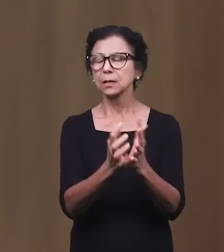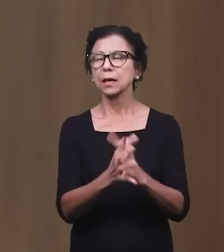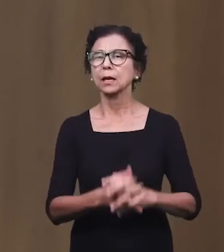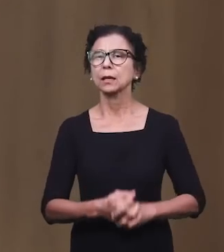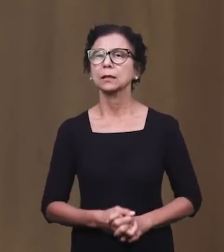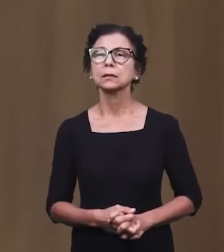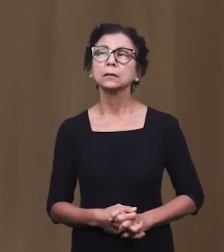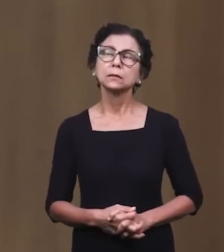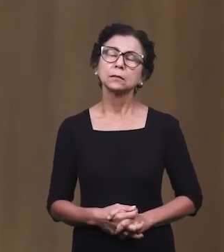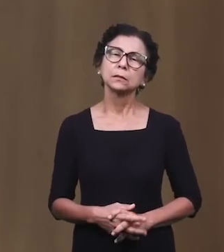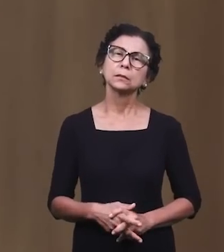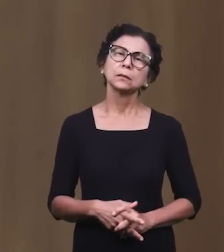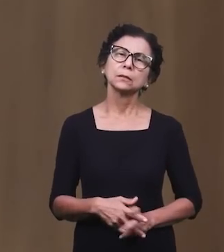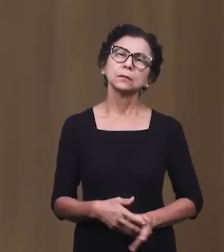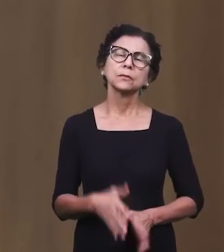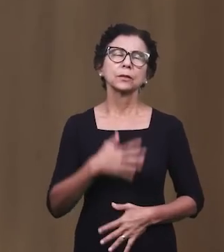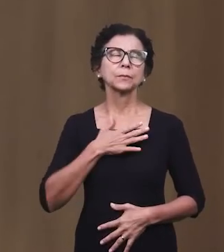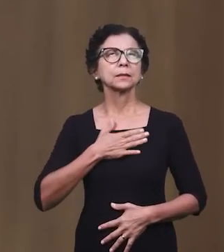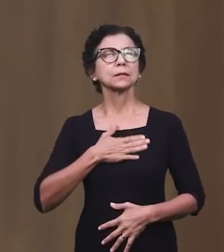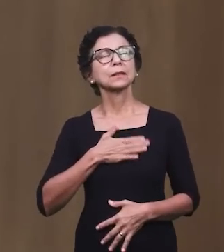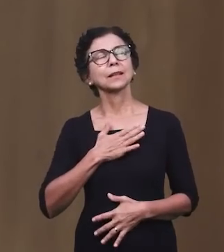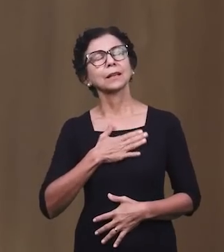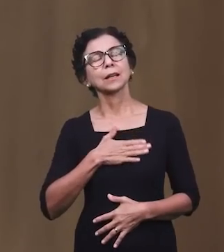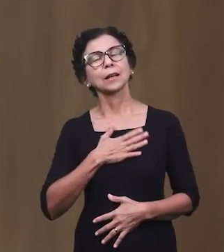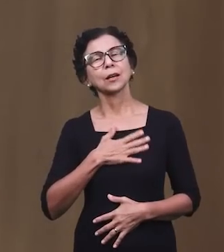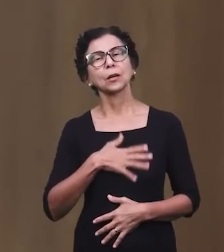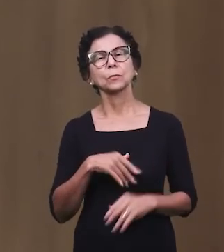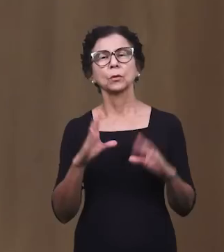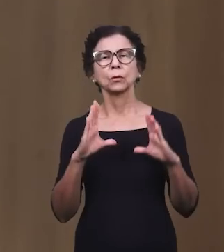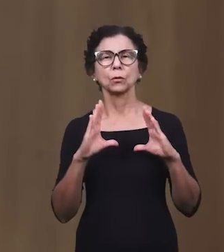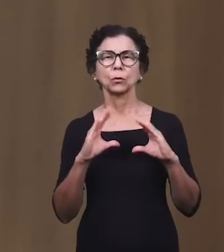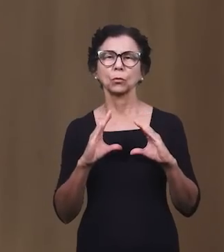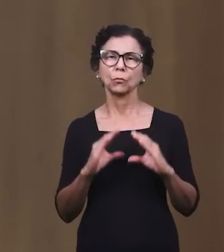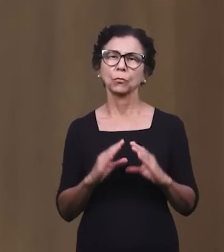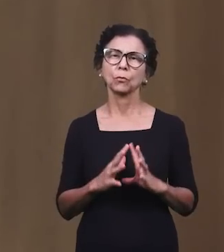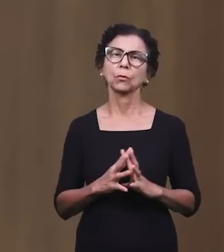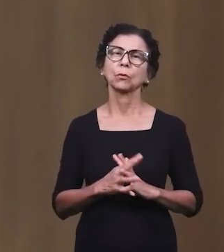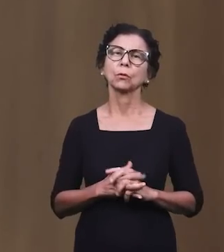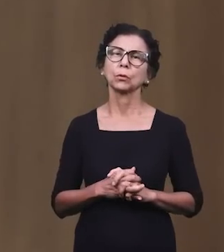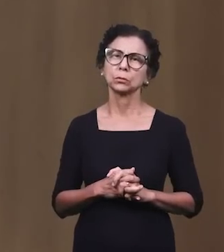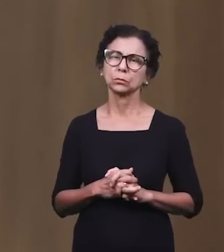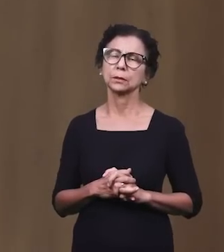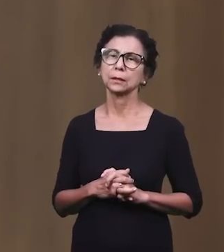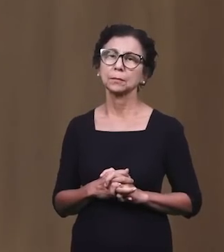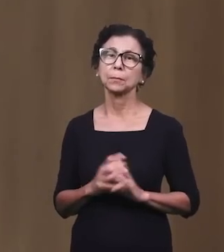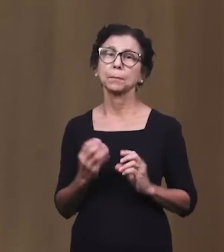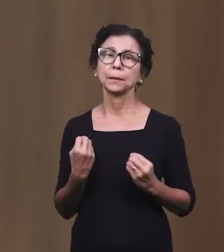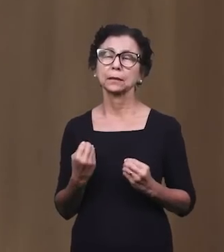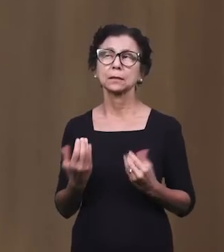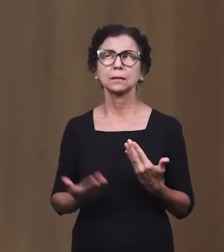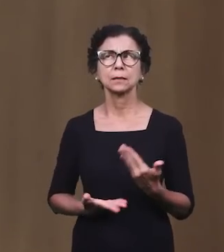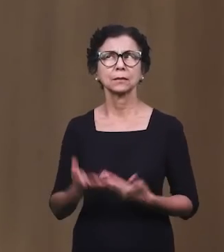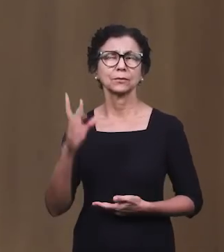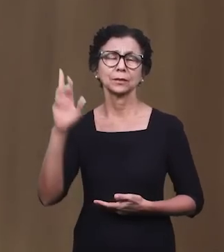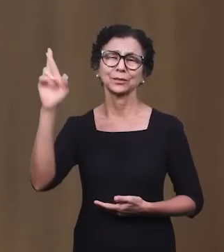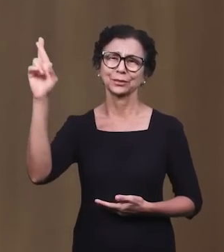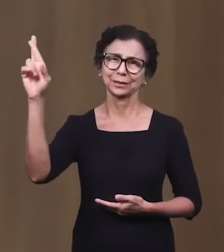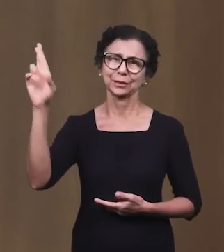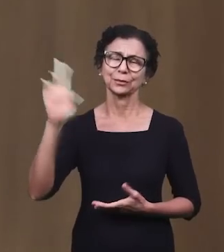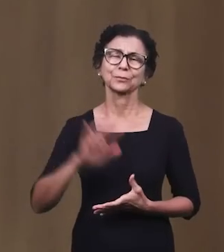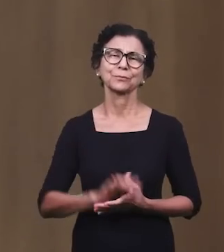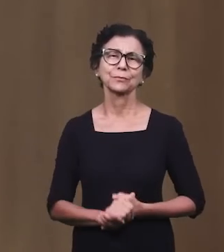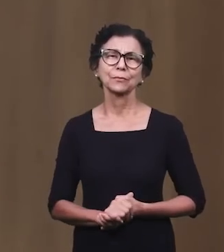uma vida mais tranquila, vai nos trazer também um conforto maior para nós podermos servir ao Senhor. Então, é muito importante que o